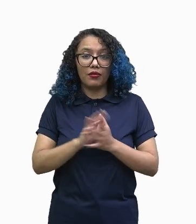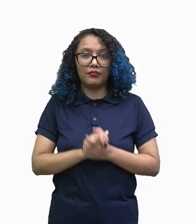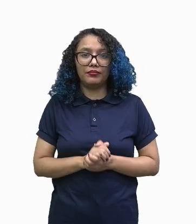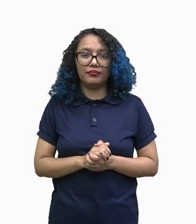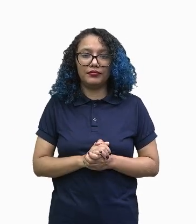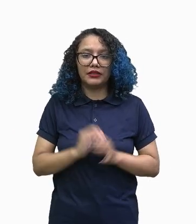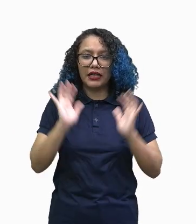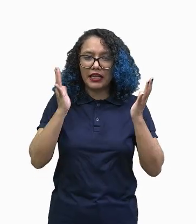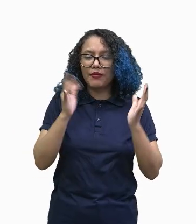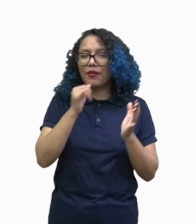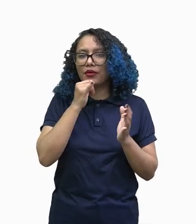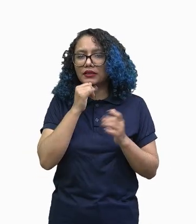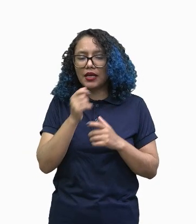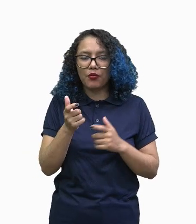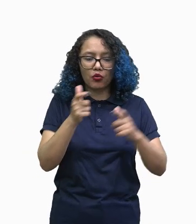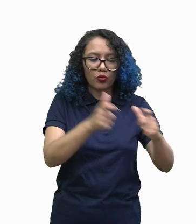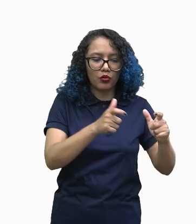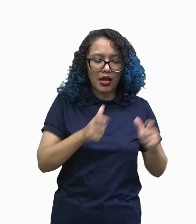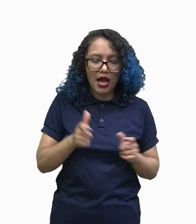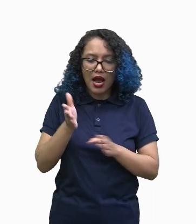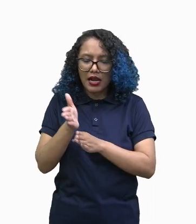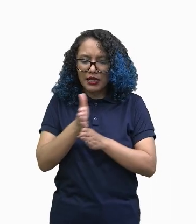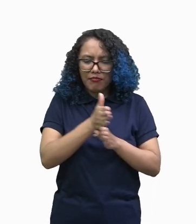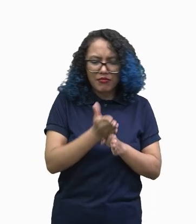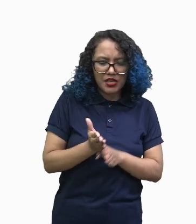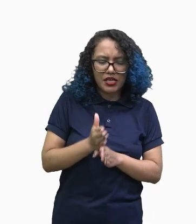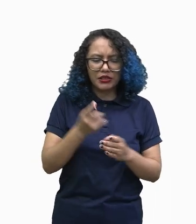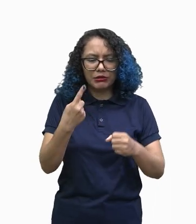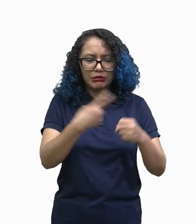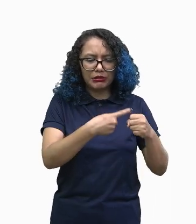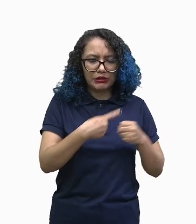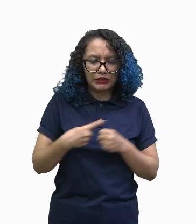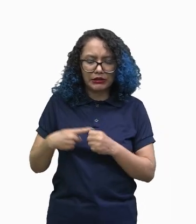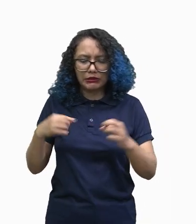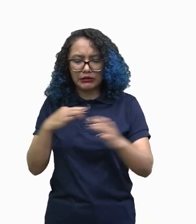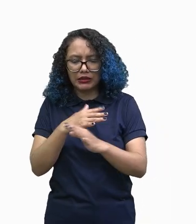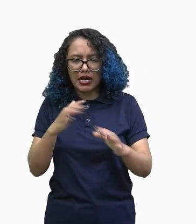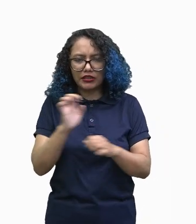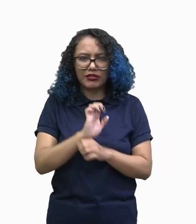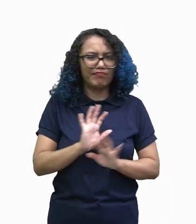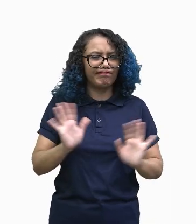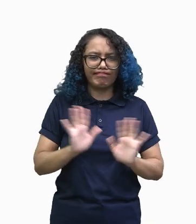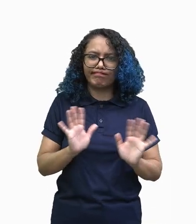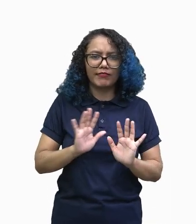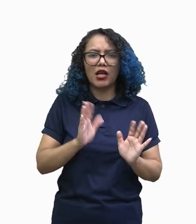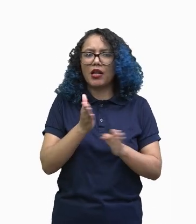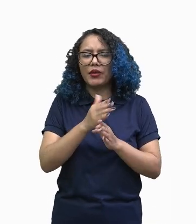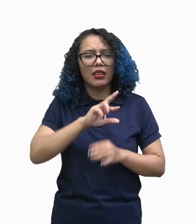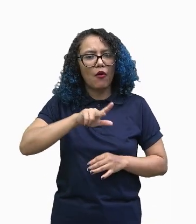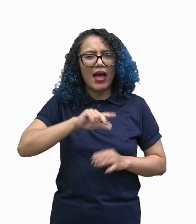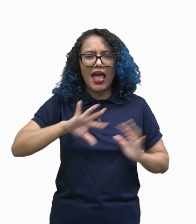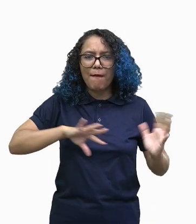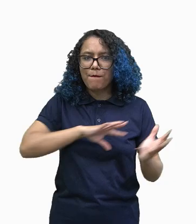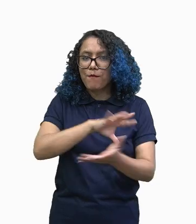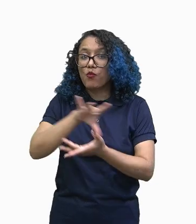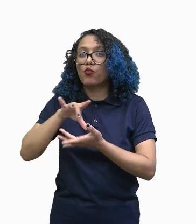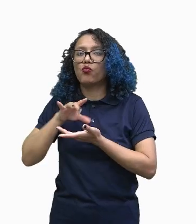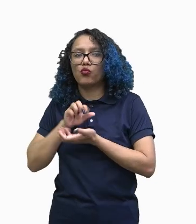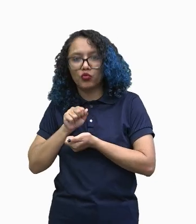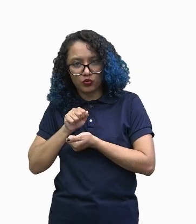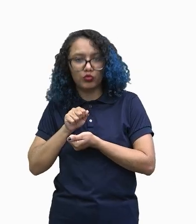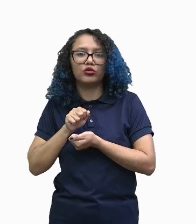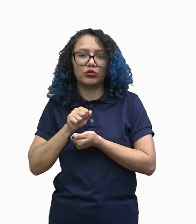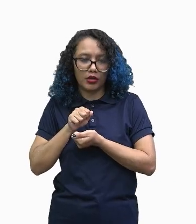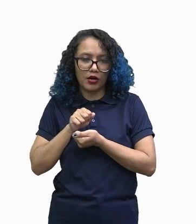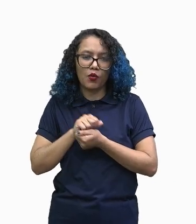limite entre os territórios, entre cidades, entre estados, né? É global. Então, todas essas atividades